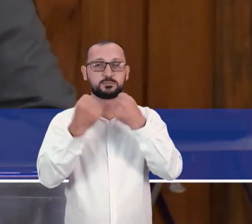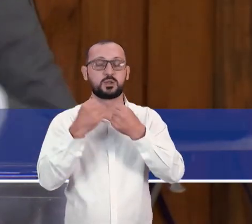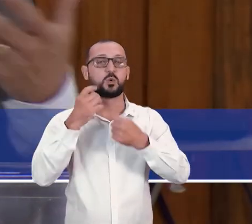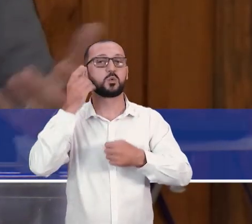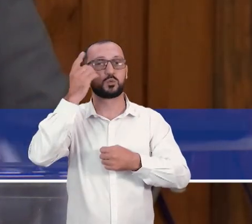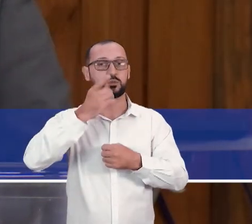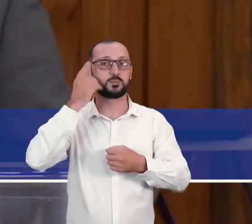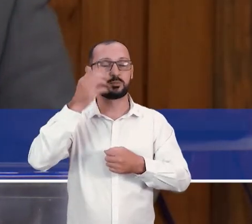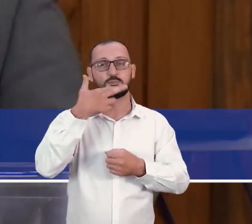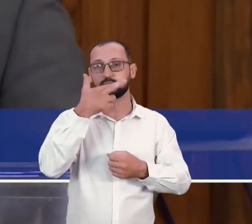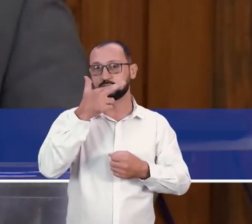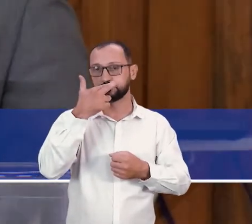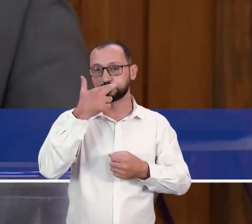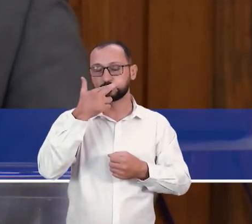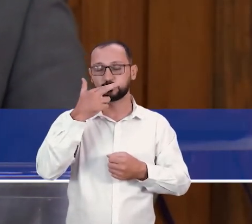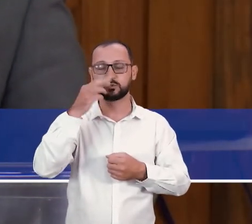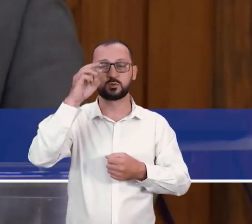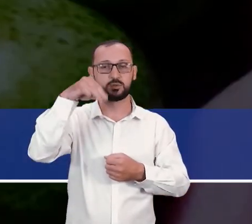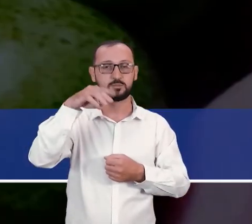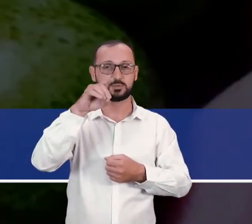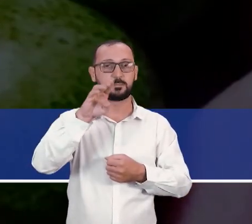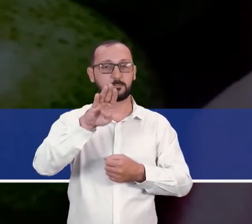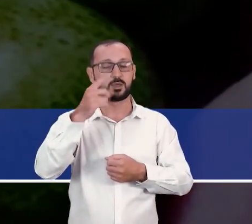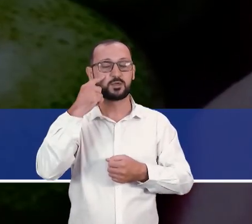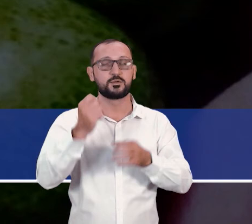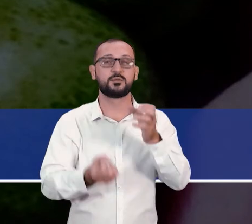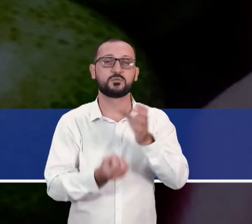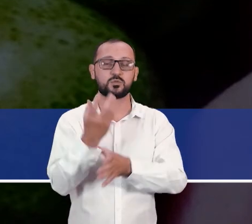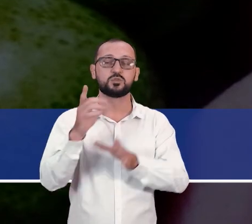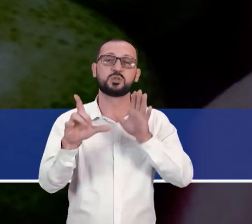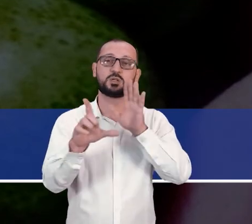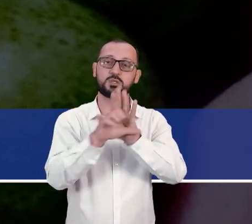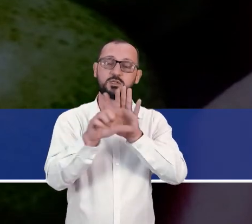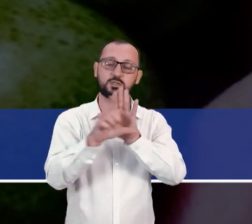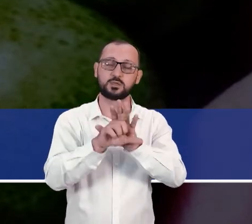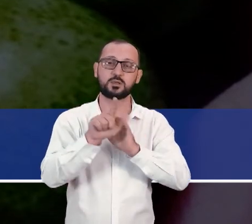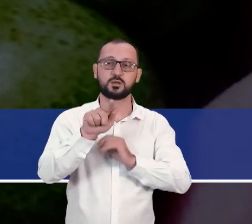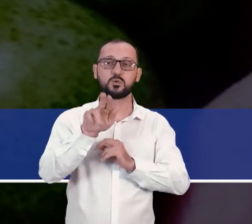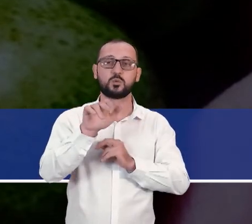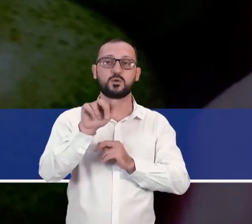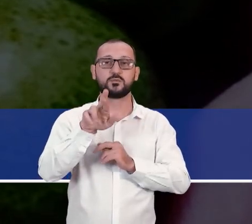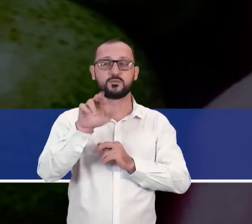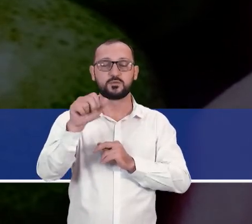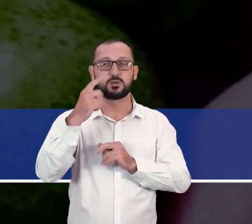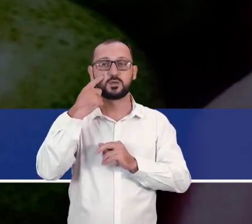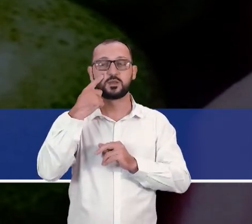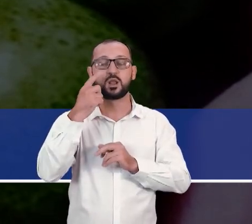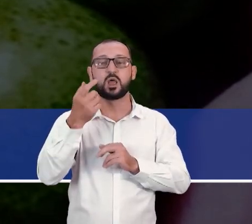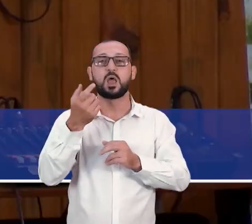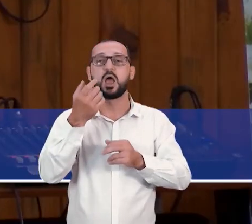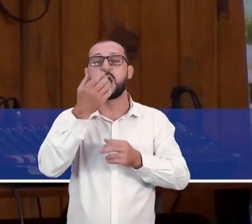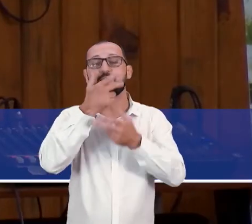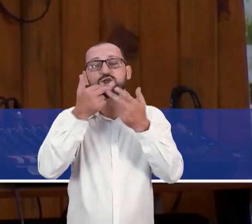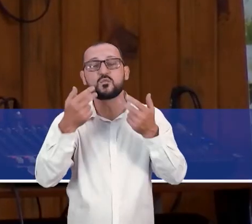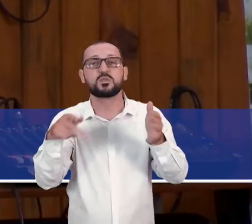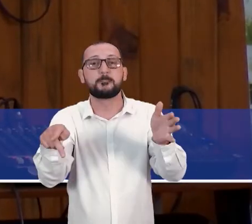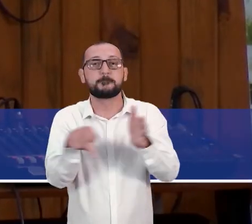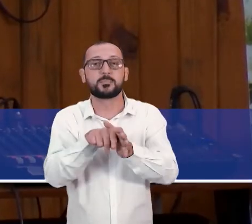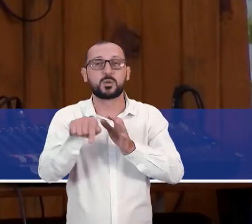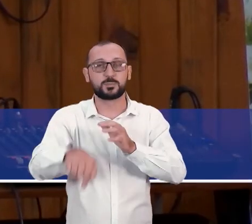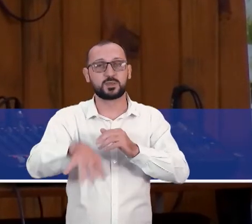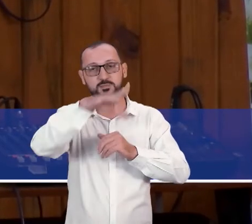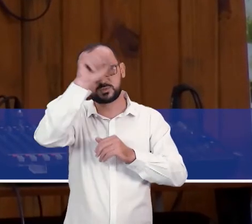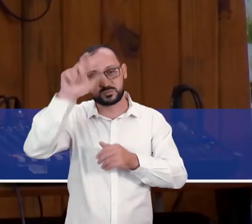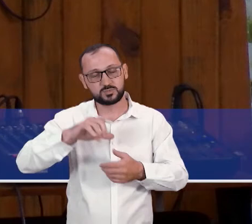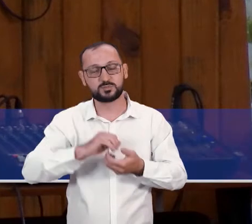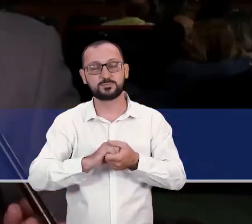o deputado Renato Câmara, do MDB, autor da lei que declara a Guavira como fruto símbolo do Estado, falou da